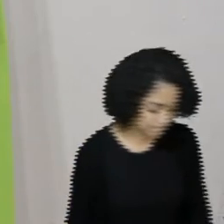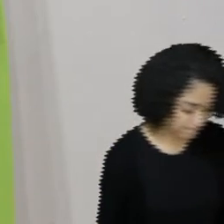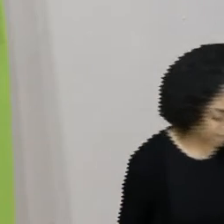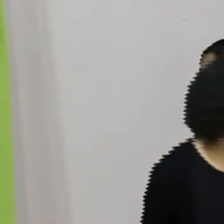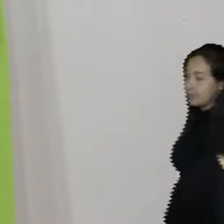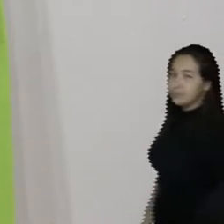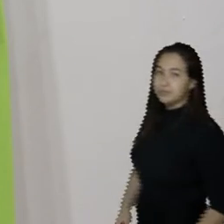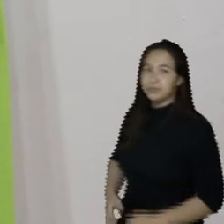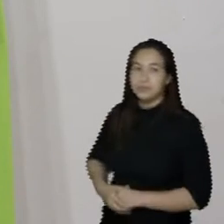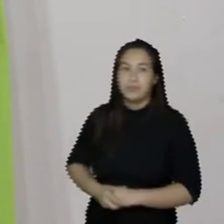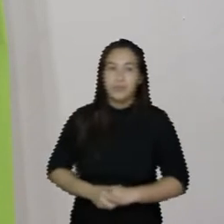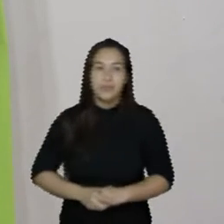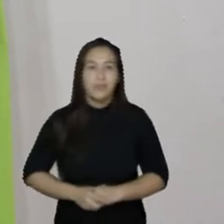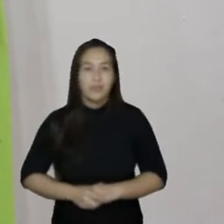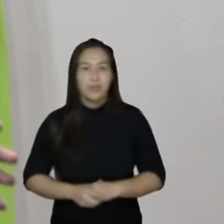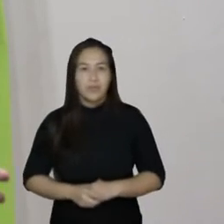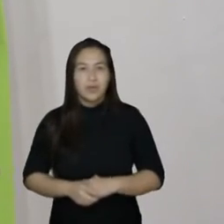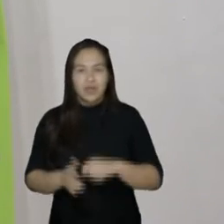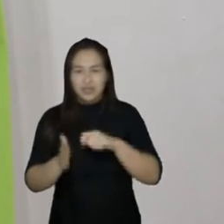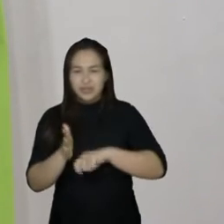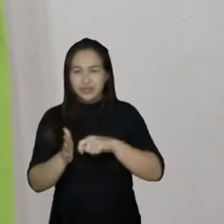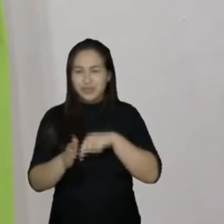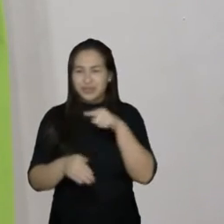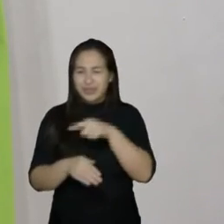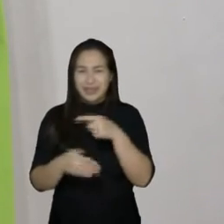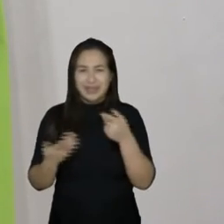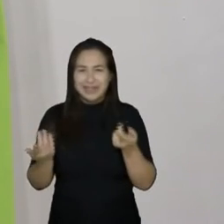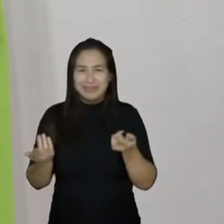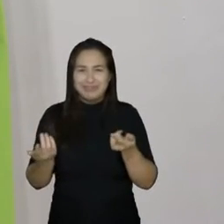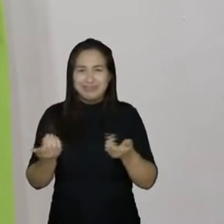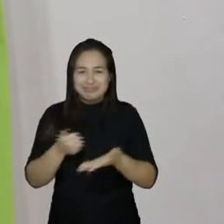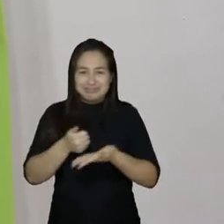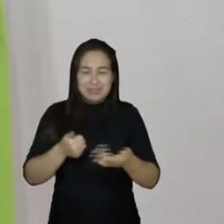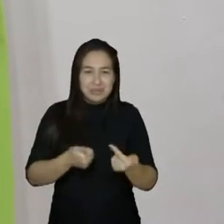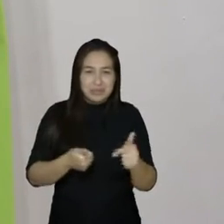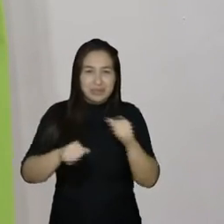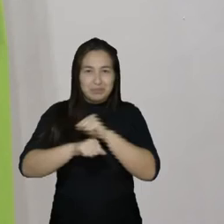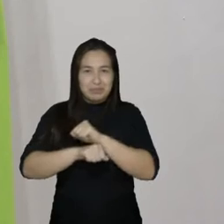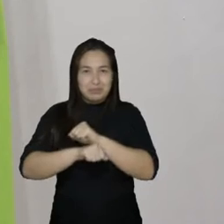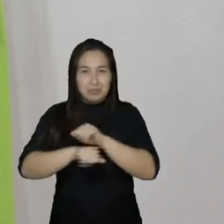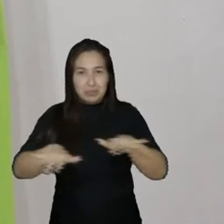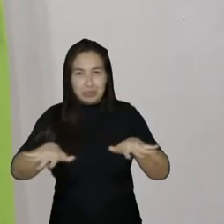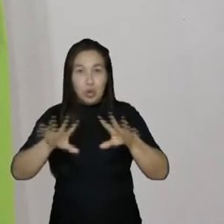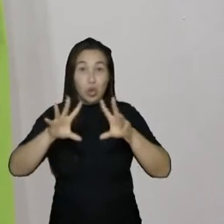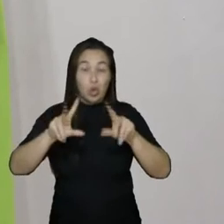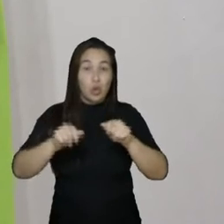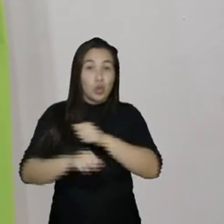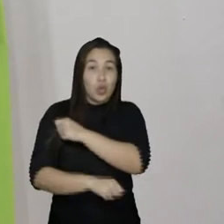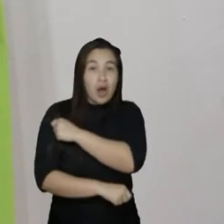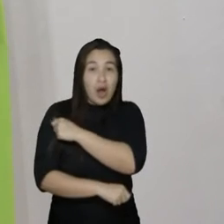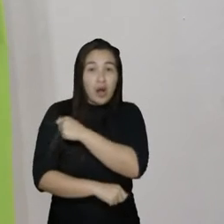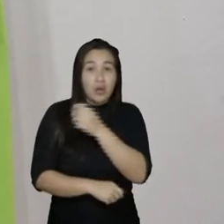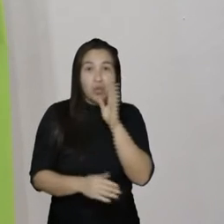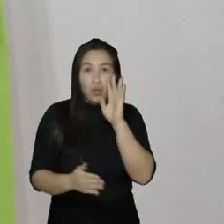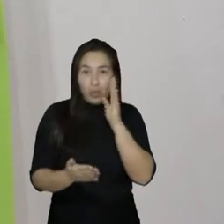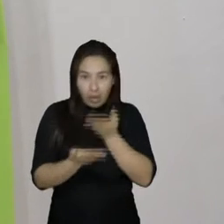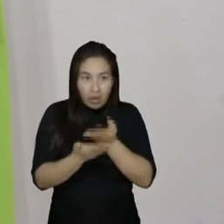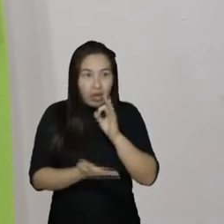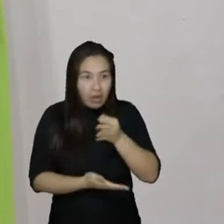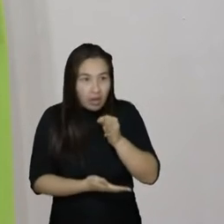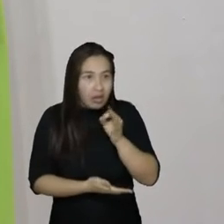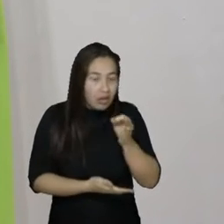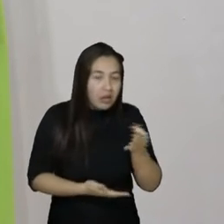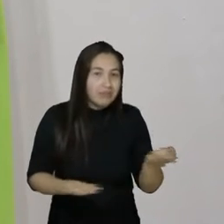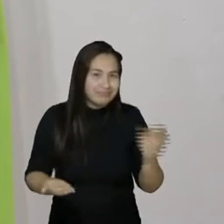idiota, que escreve esses jargões aqui sem fundamento algum, espalham para todos os alunos e alguns acreditam.